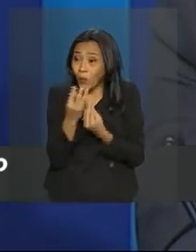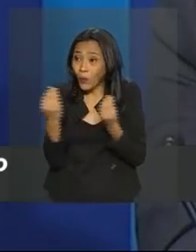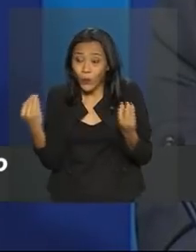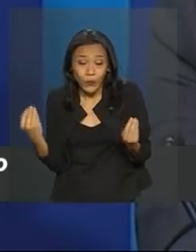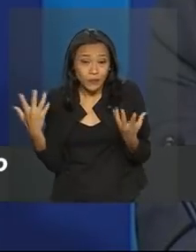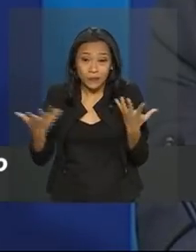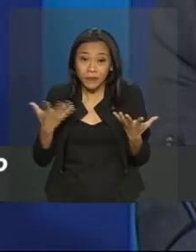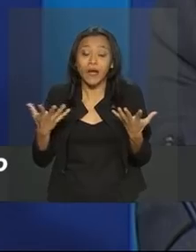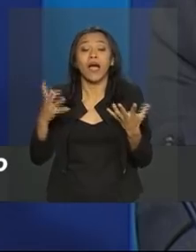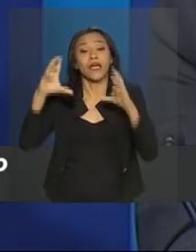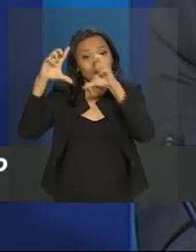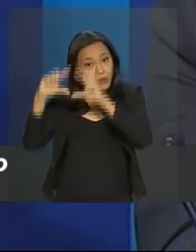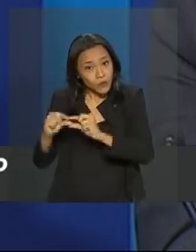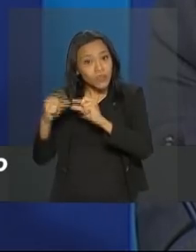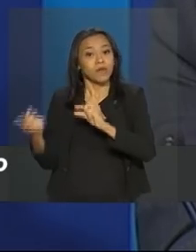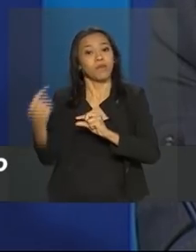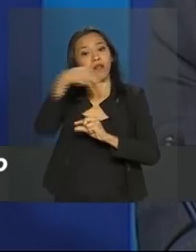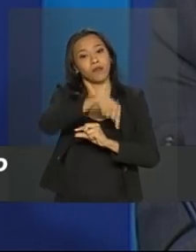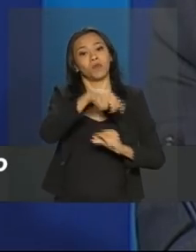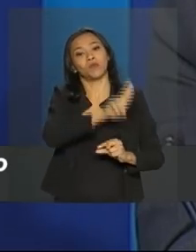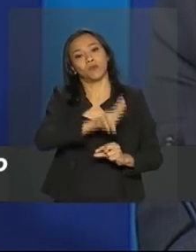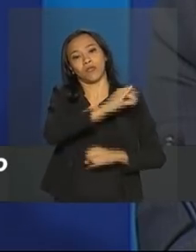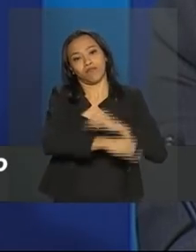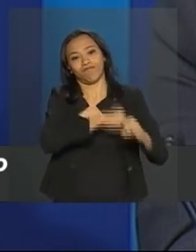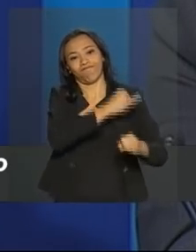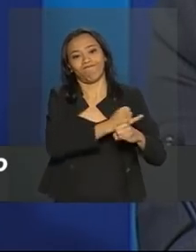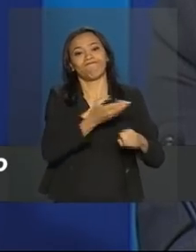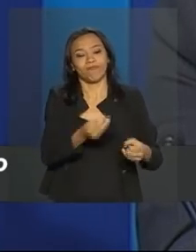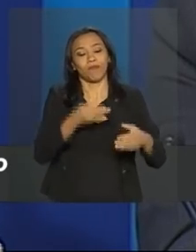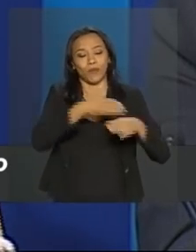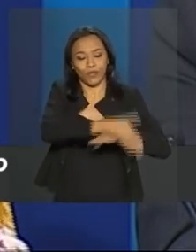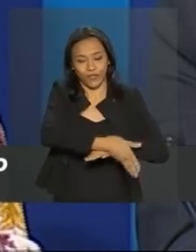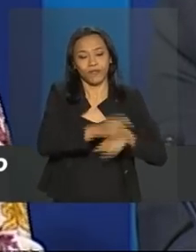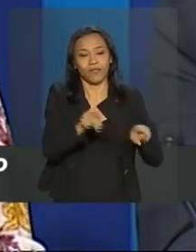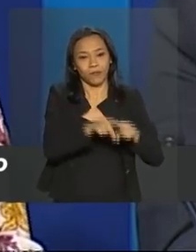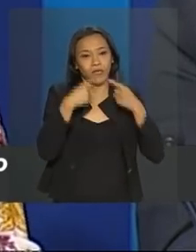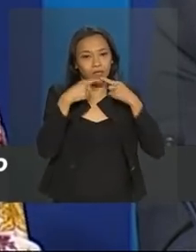10 820 informatizou esse processo é isso